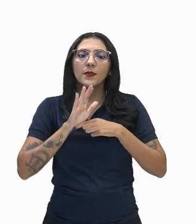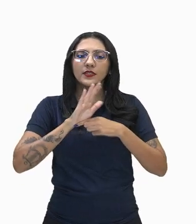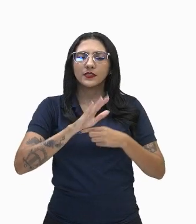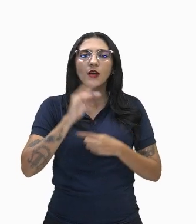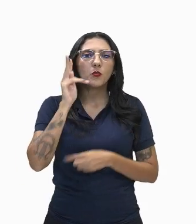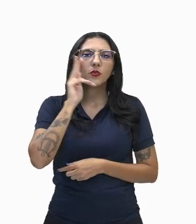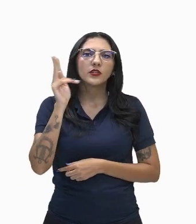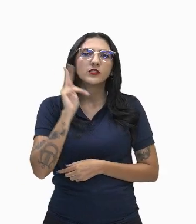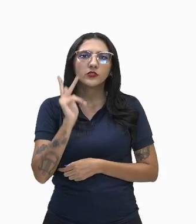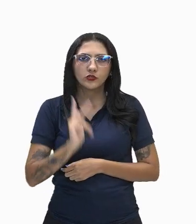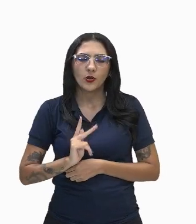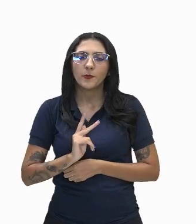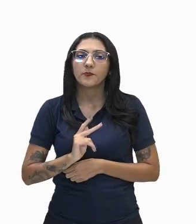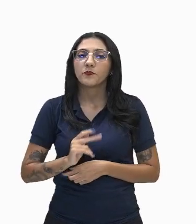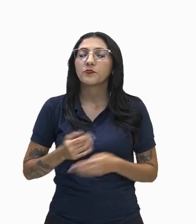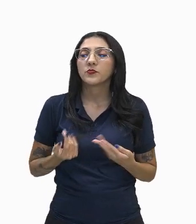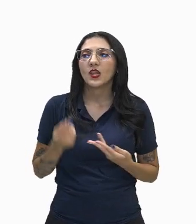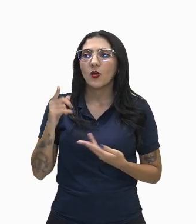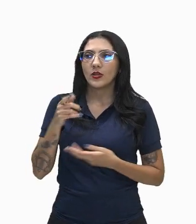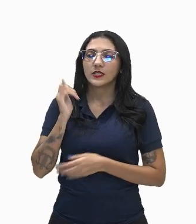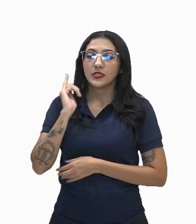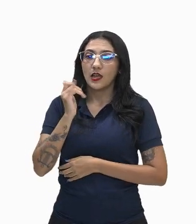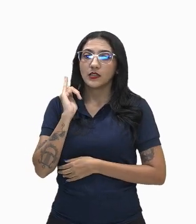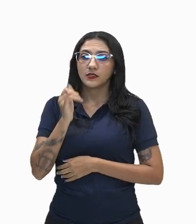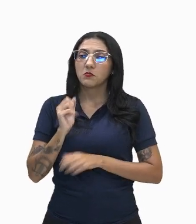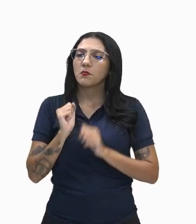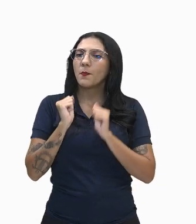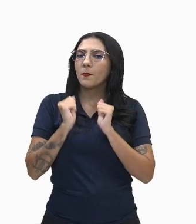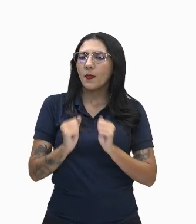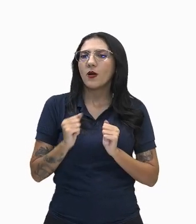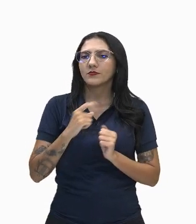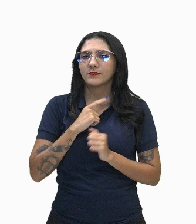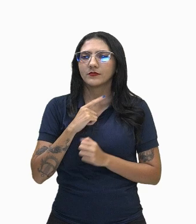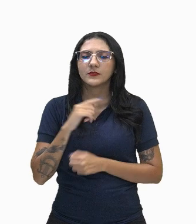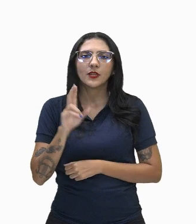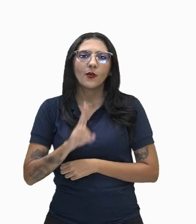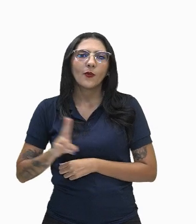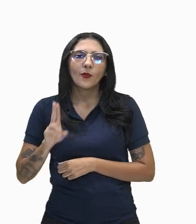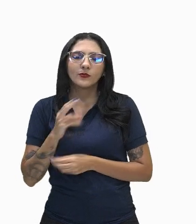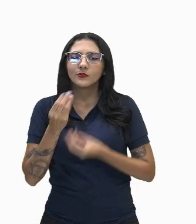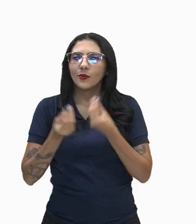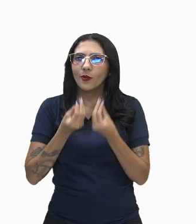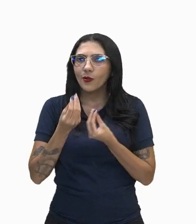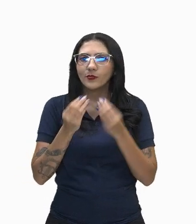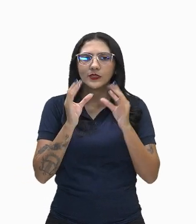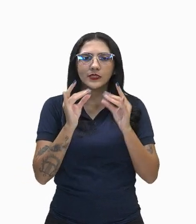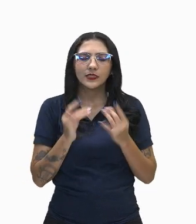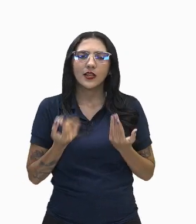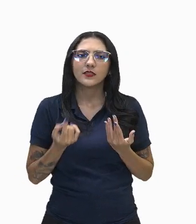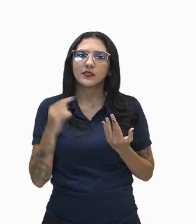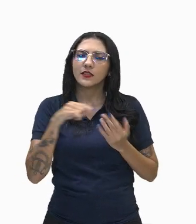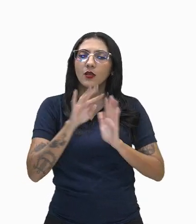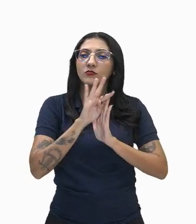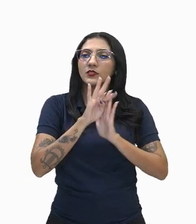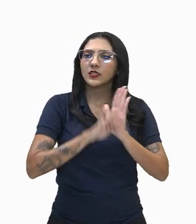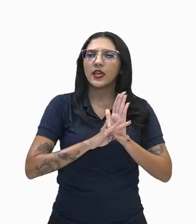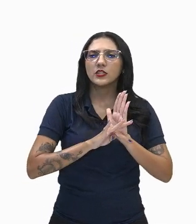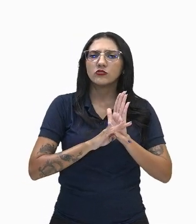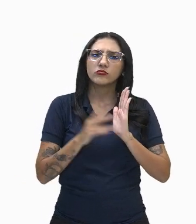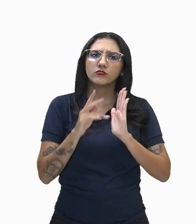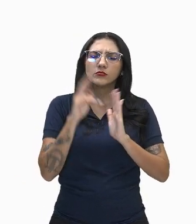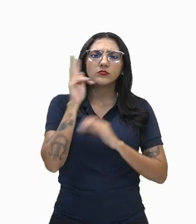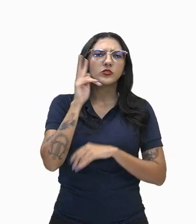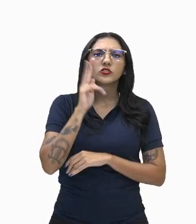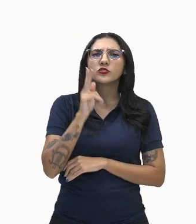história. Então, a narração, eu posso defini-la como um texto que conta uma